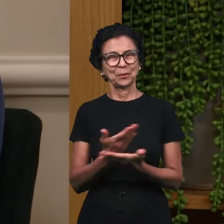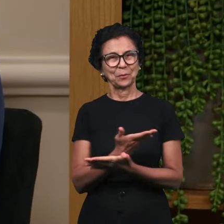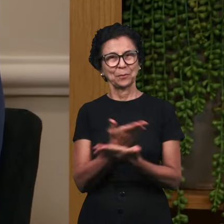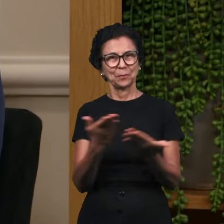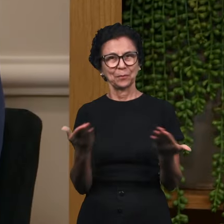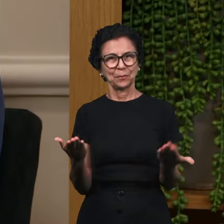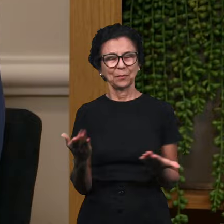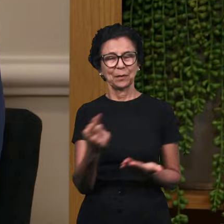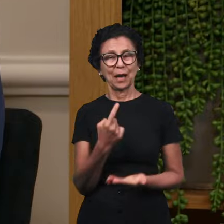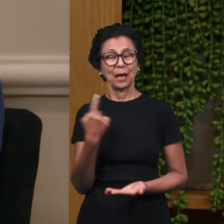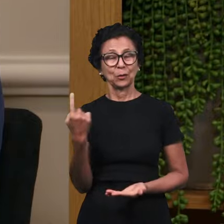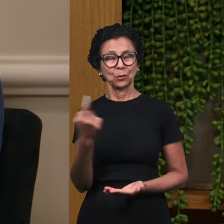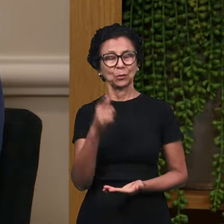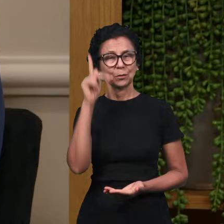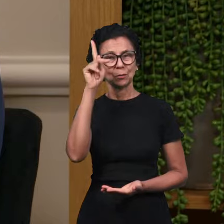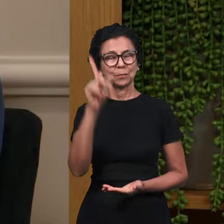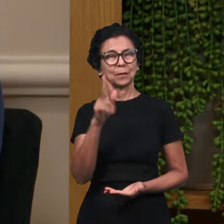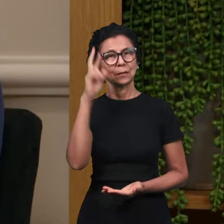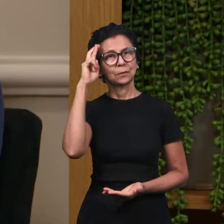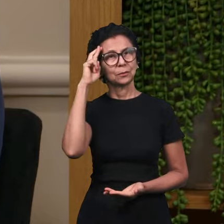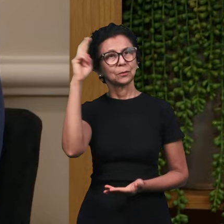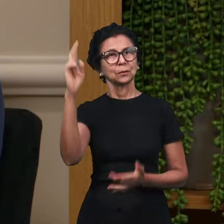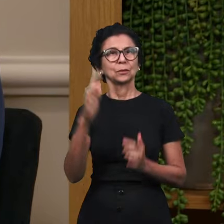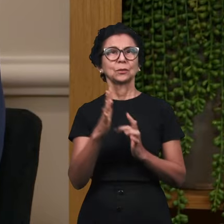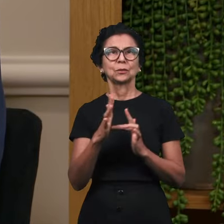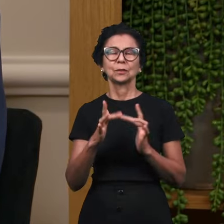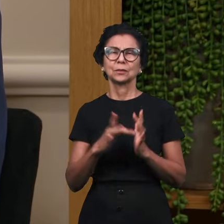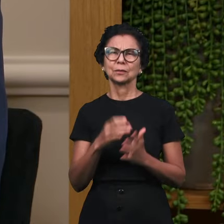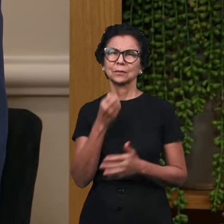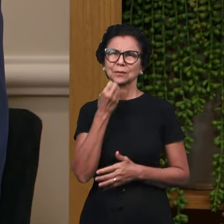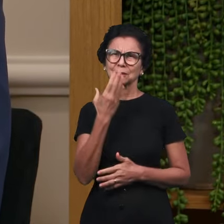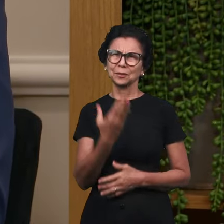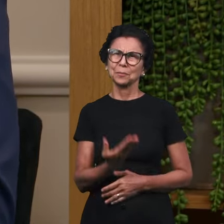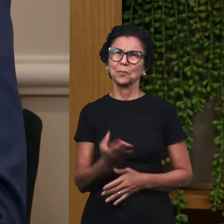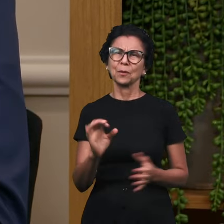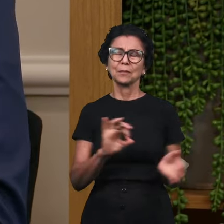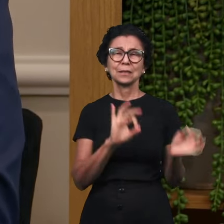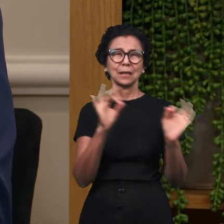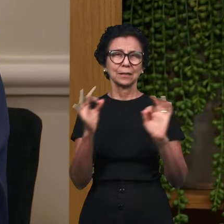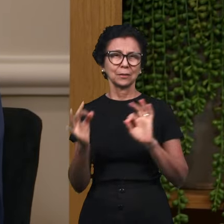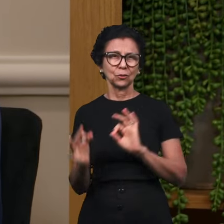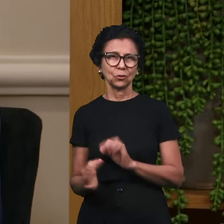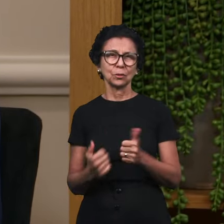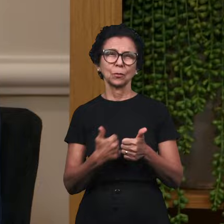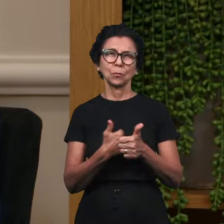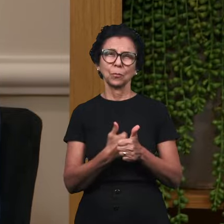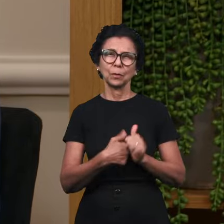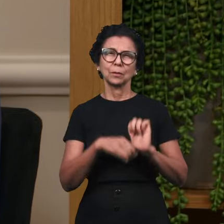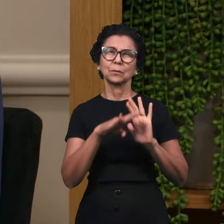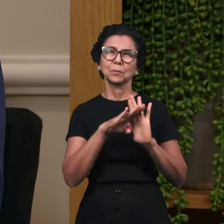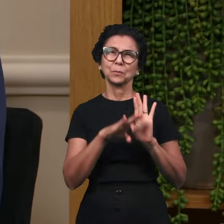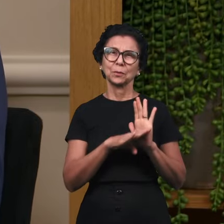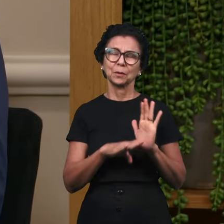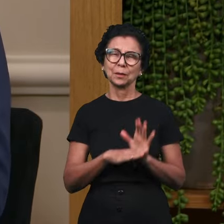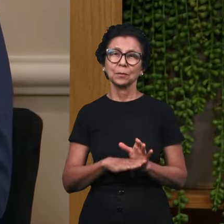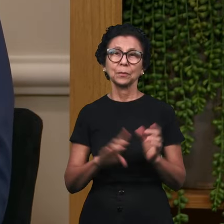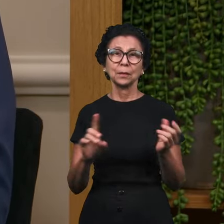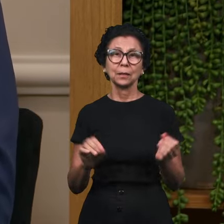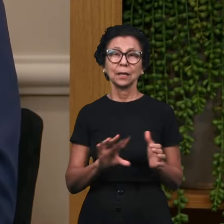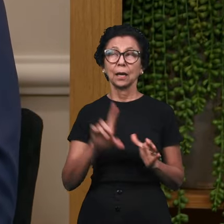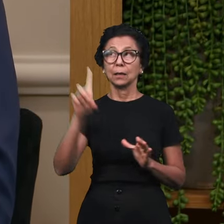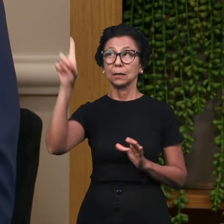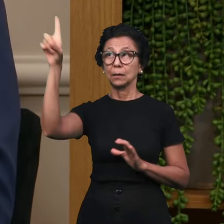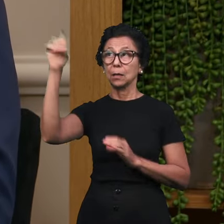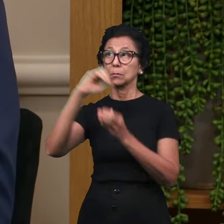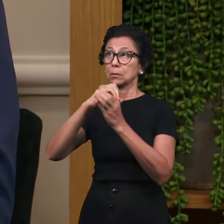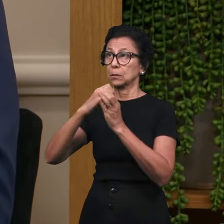Saudamos nossos amados com a paz do Senhor Jesus. Que bom que você está aqui novamente conosco no programa Atributos de